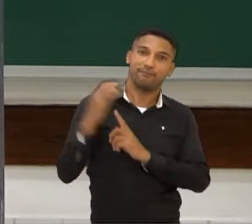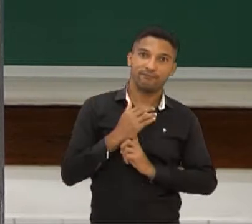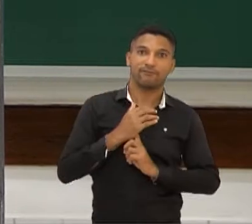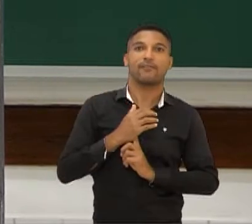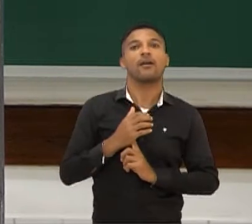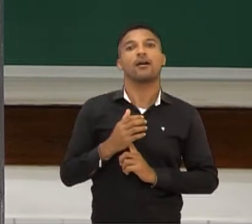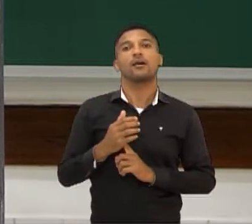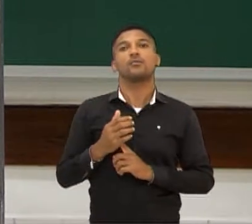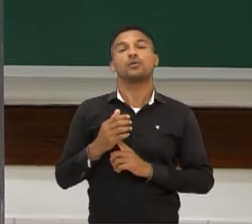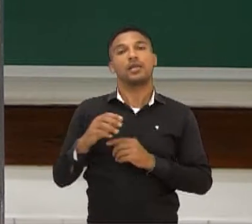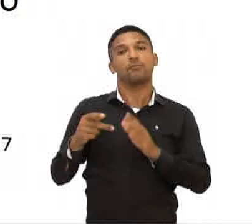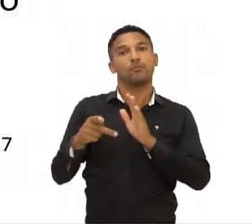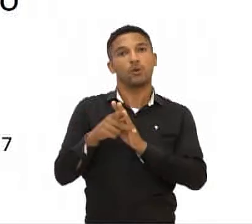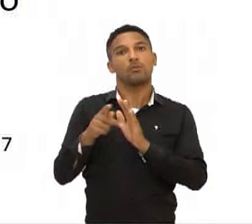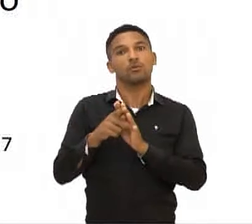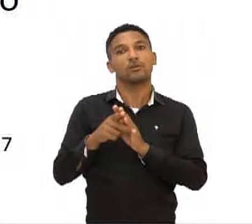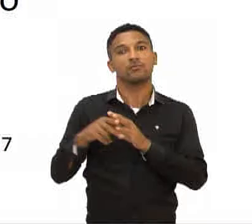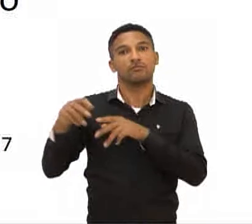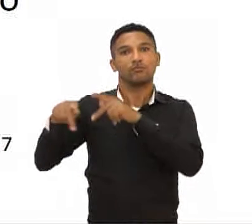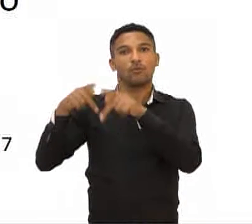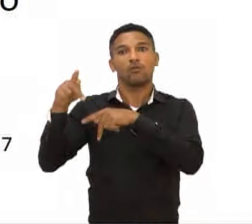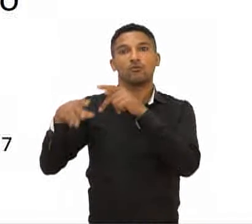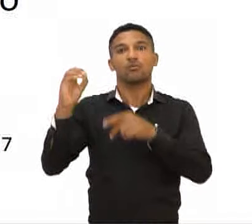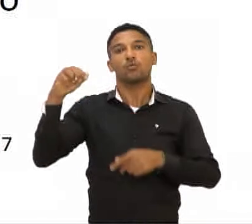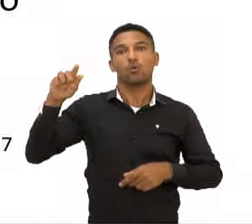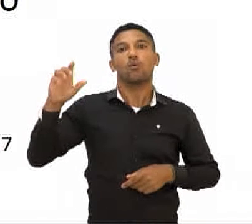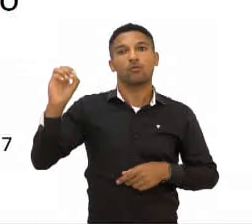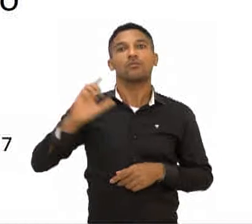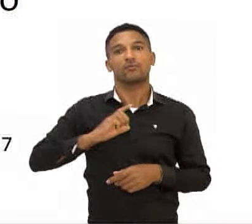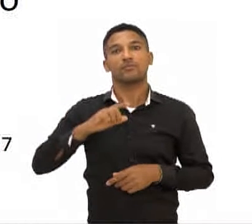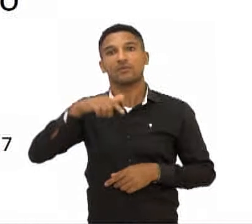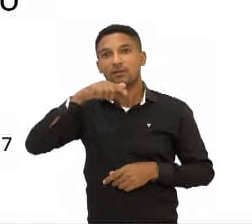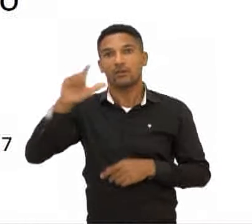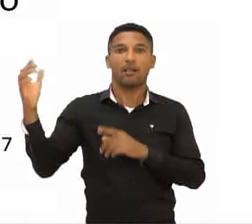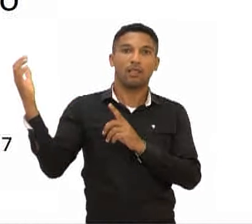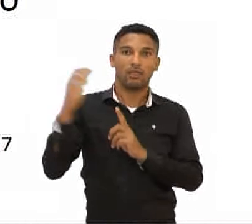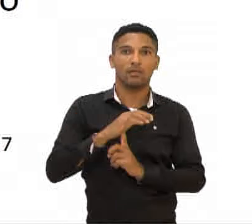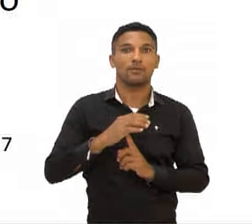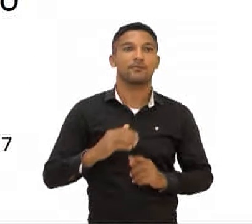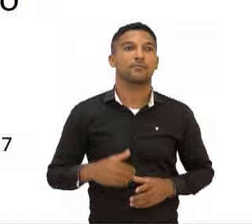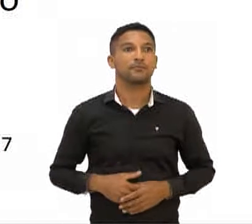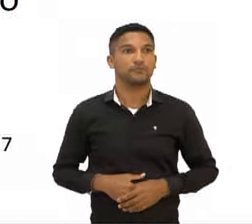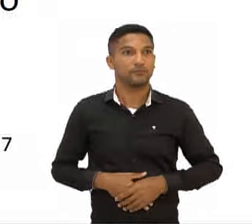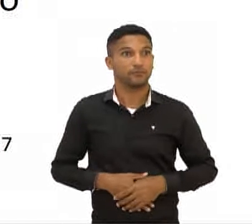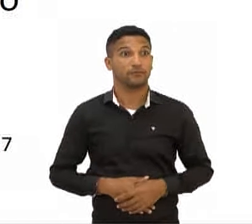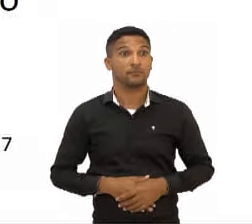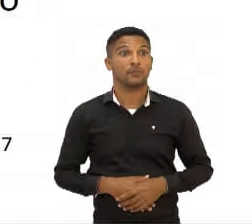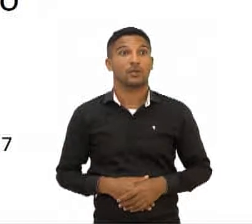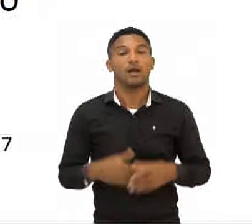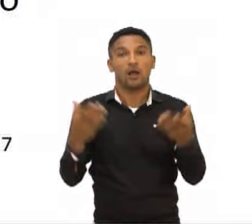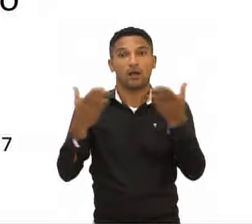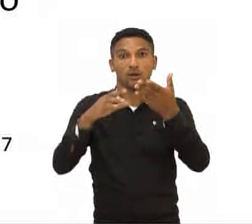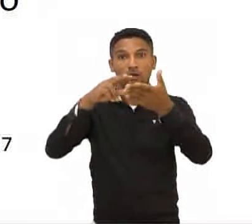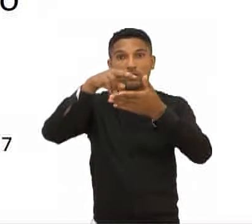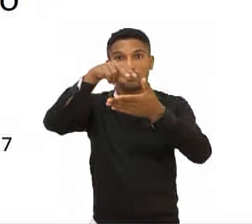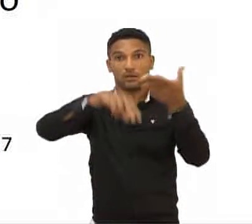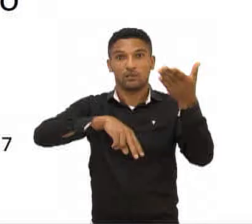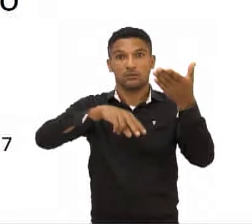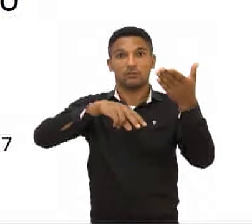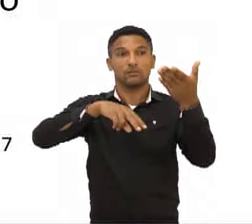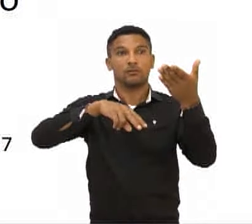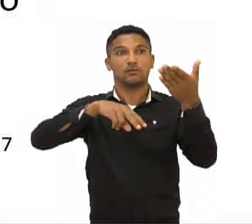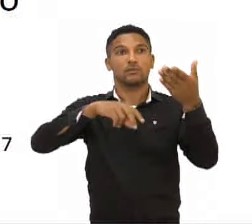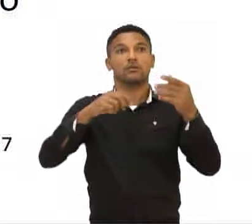do Congo. E aqui eu trouxe um texto para vocês, para a gente se situar um pouco sobre essa influência